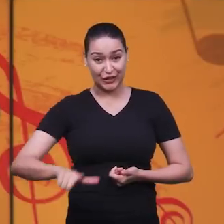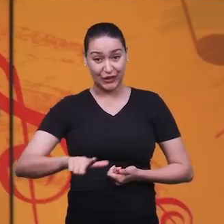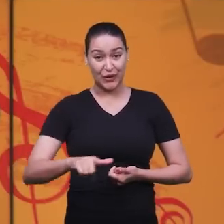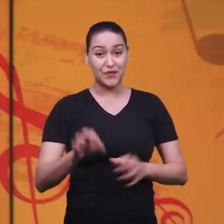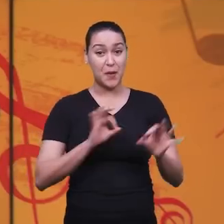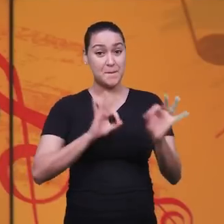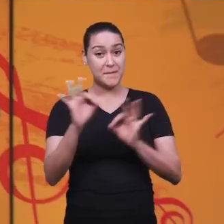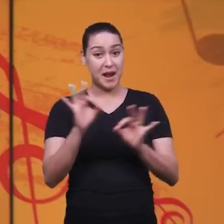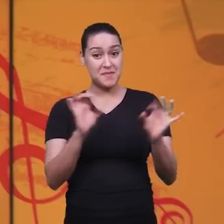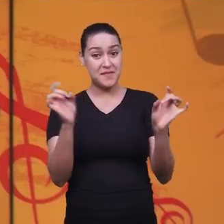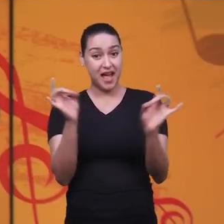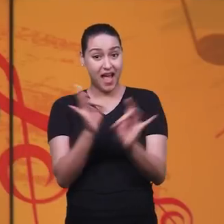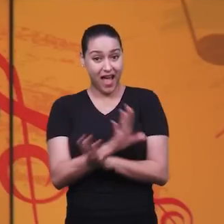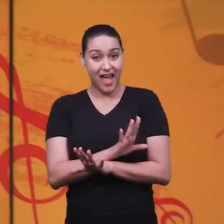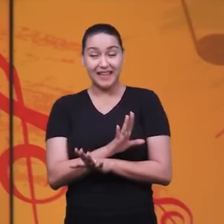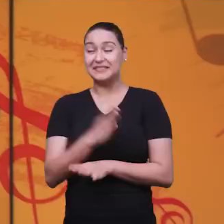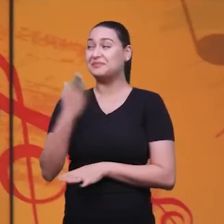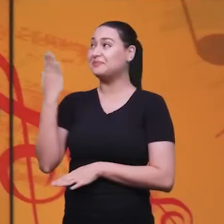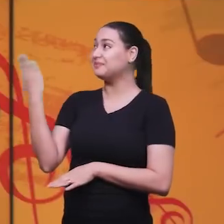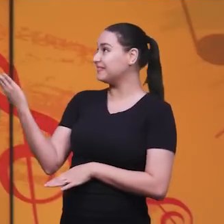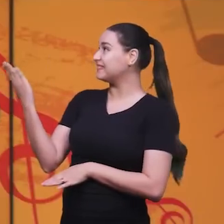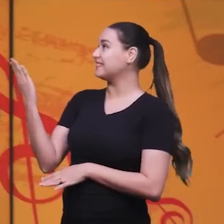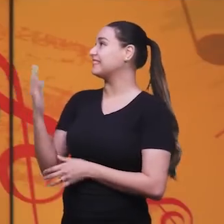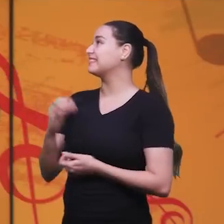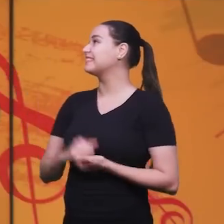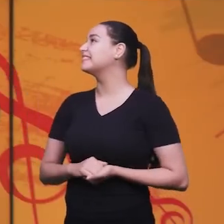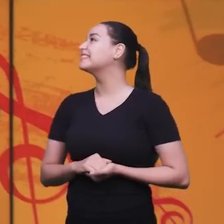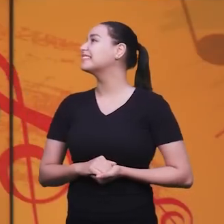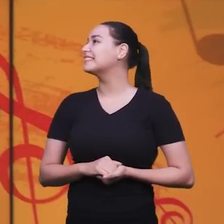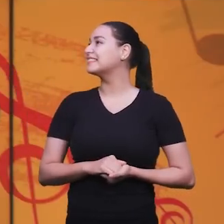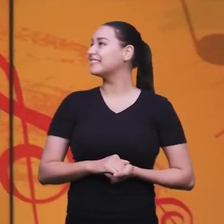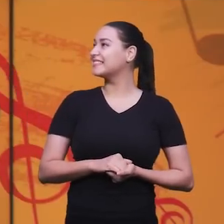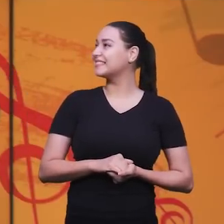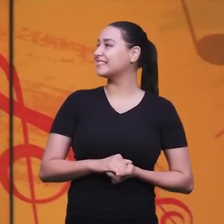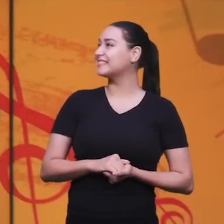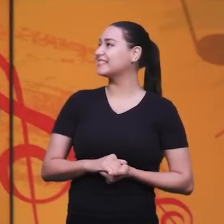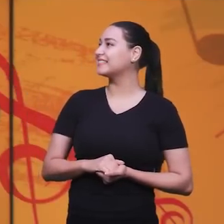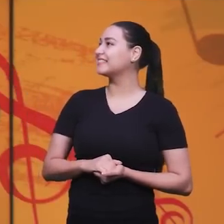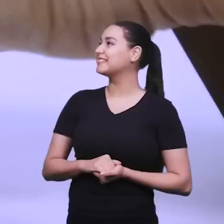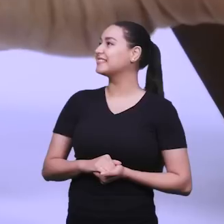Mais uma vez, preparados? Vamos lá!